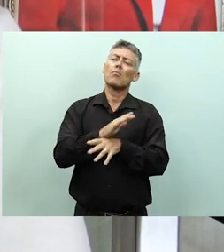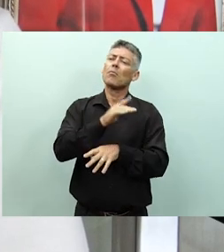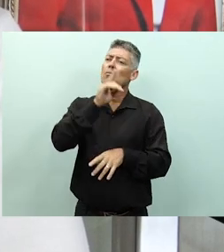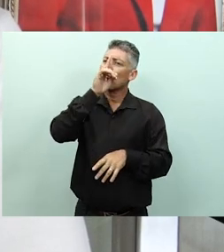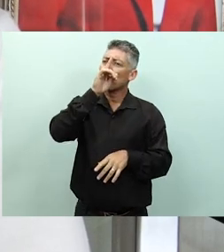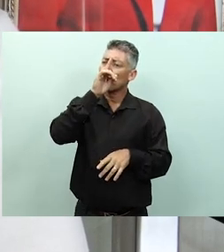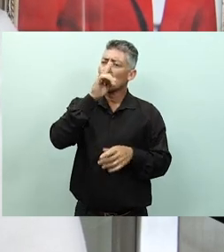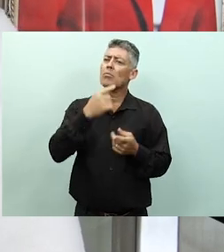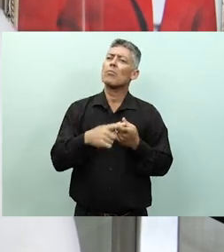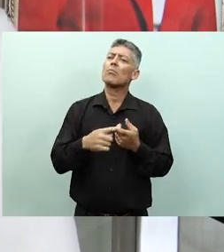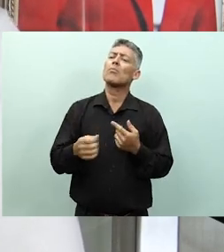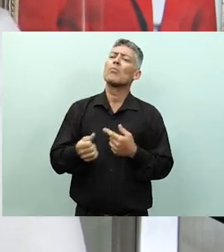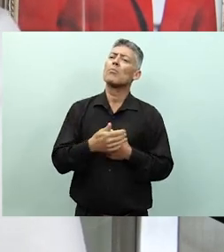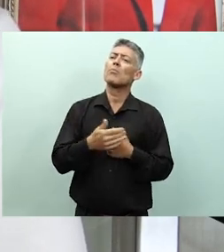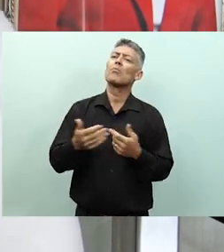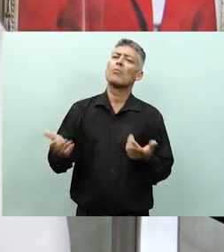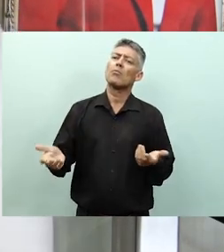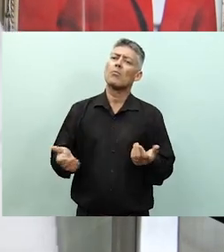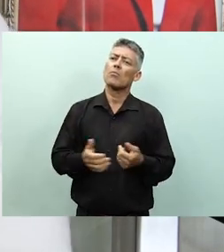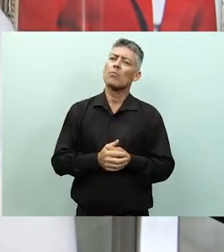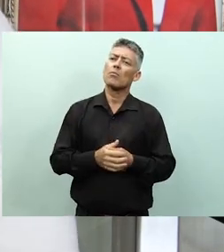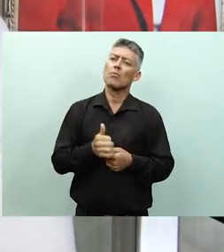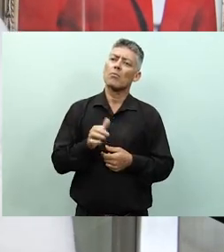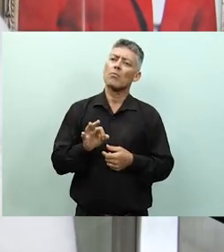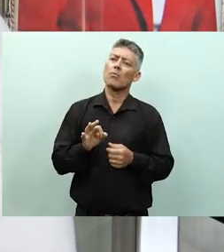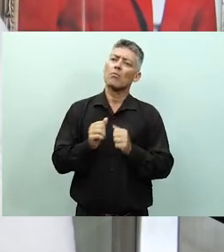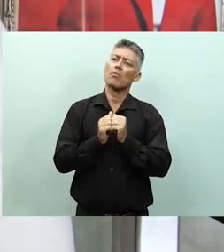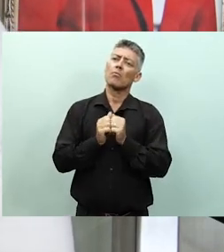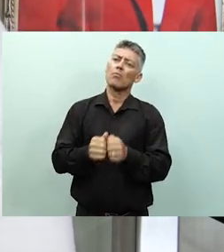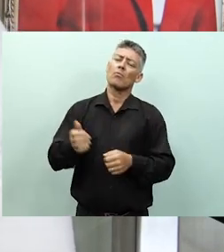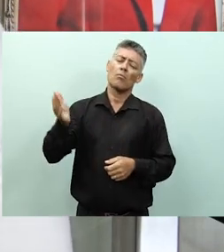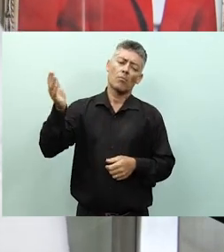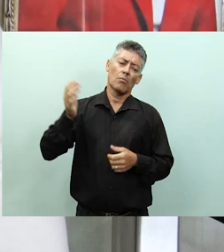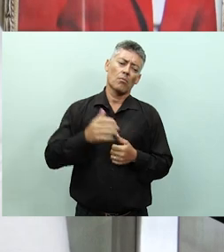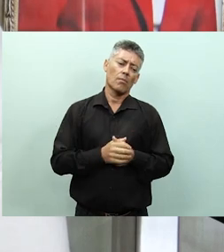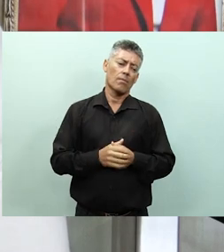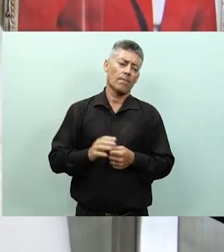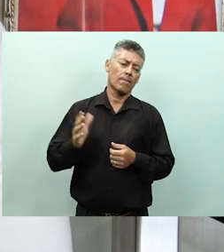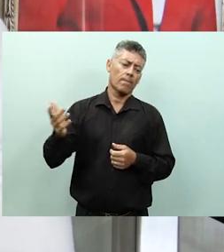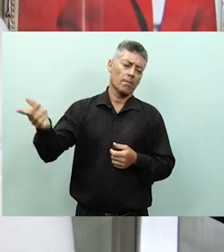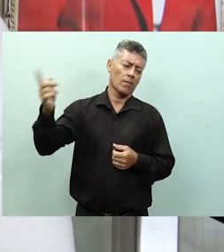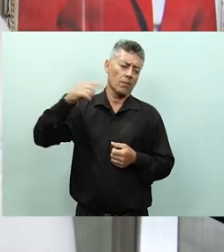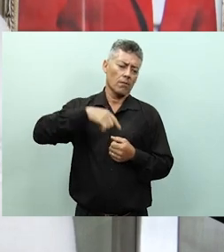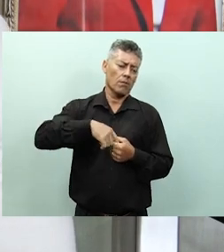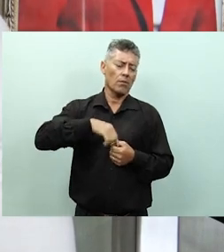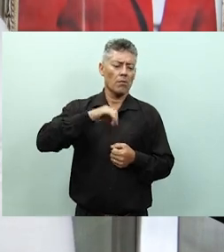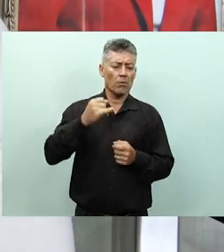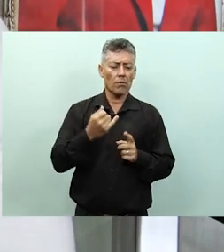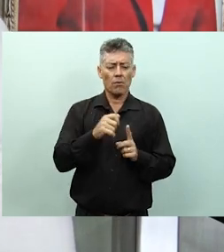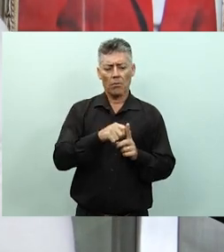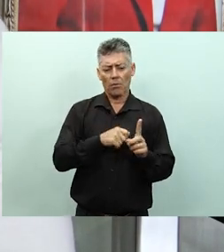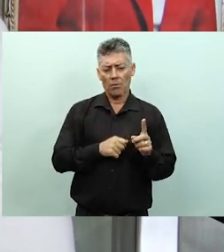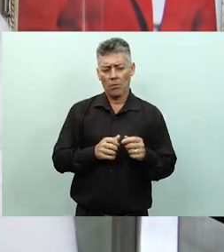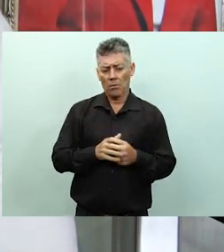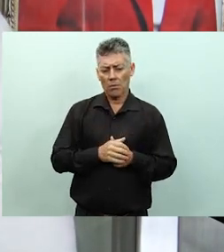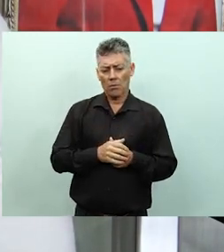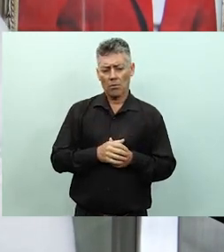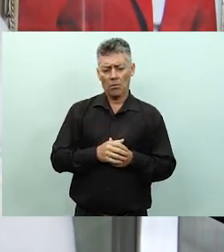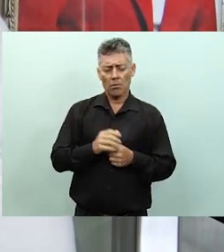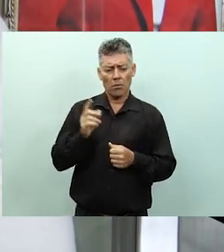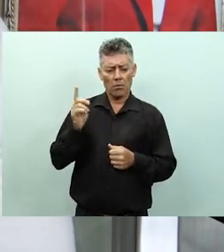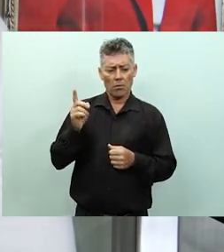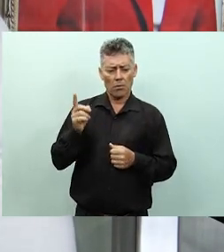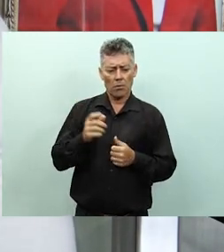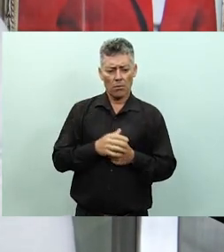perguntando, você está tão calada, me diga as novidades. Eu ainda passei 10 dias com ela lá em São Paulo. Aí quando ela voltou em janeiro,